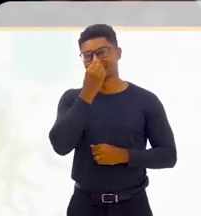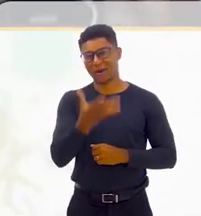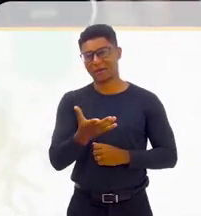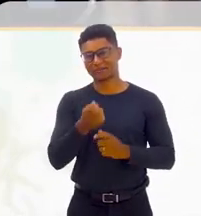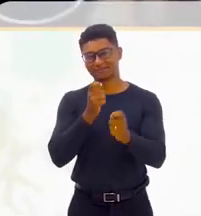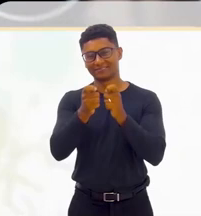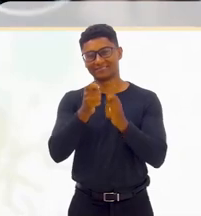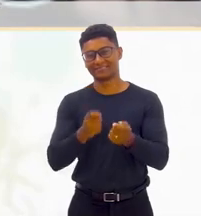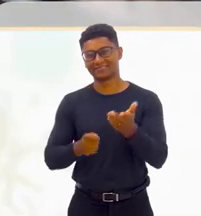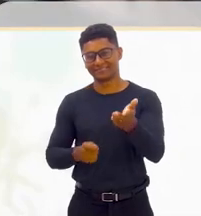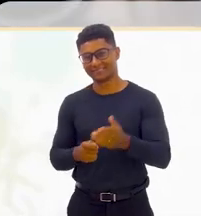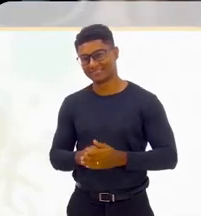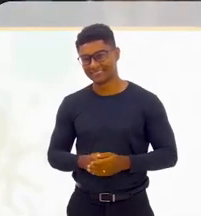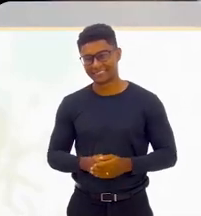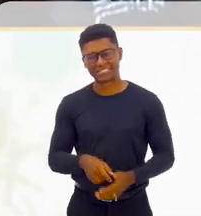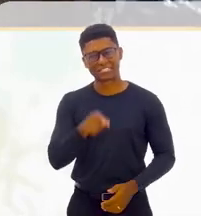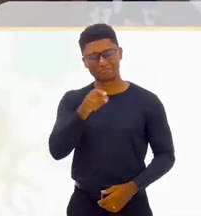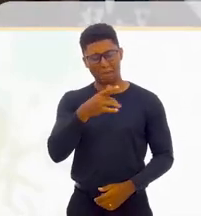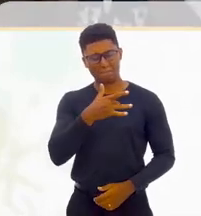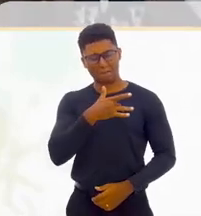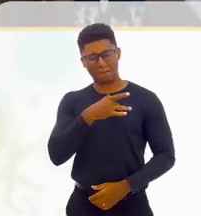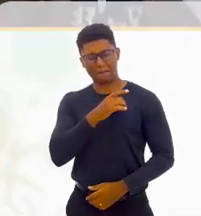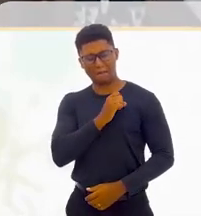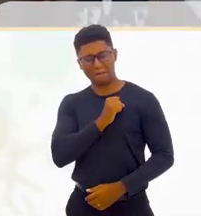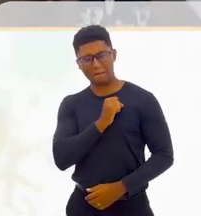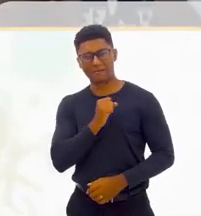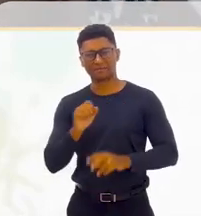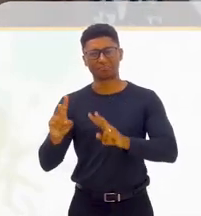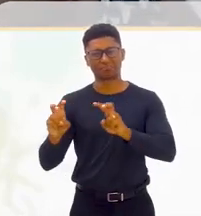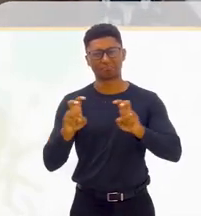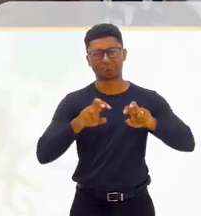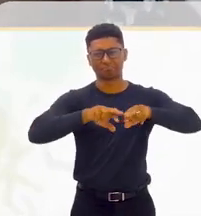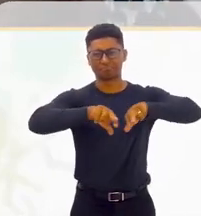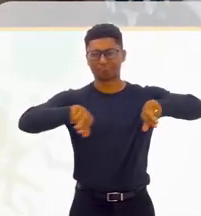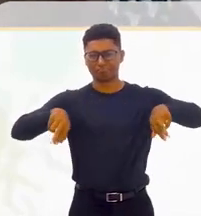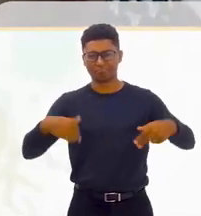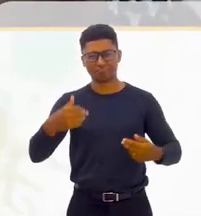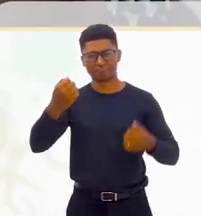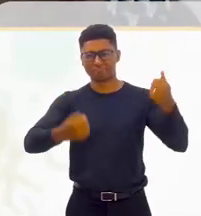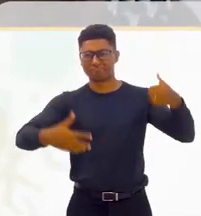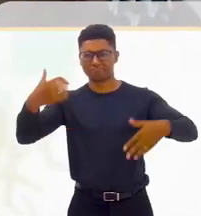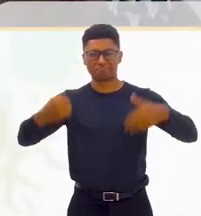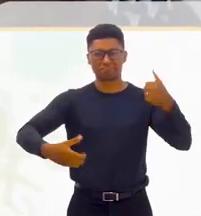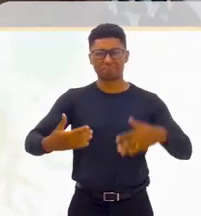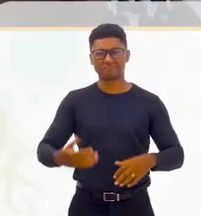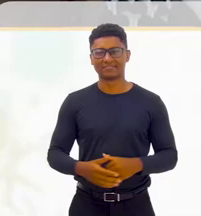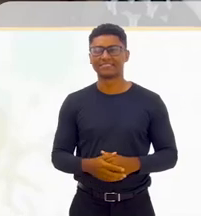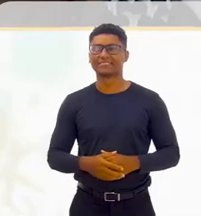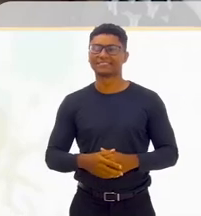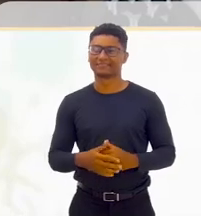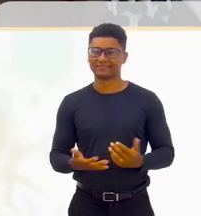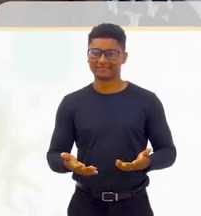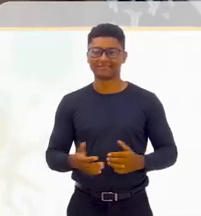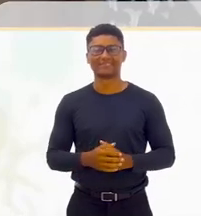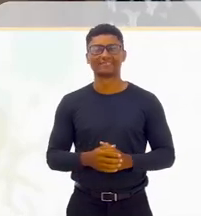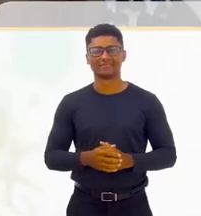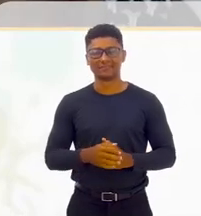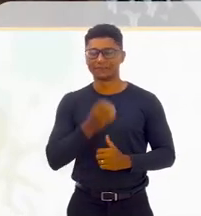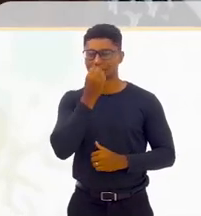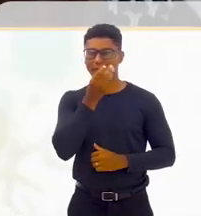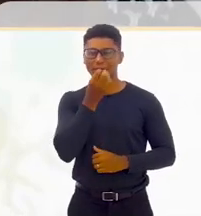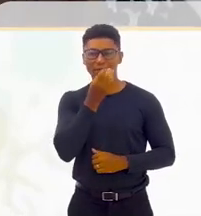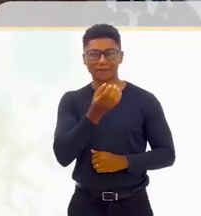Muito bom te entrevistar, uma apaixonada pelas causas, apaixonada por se